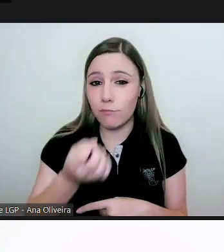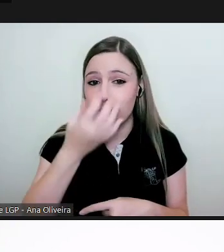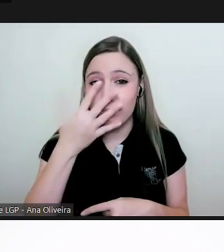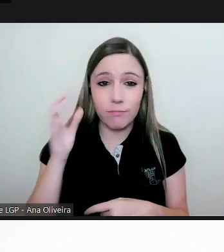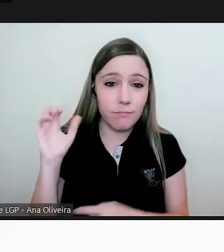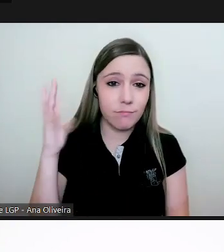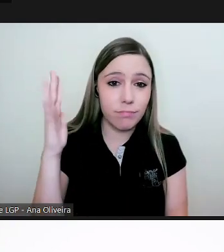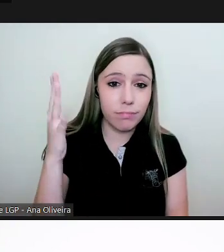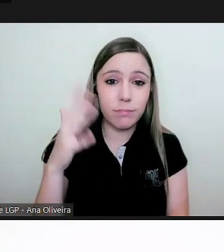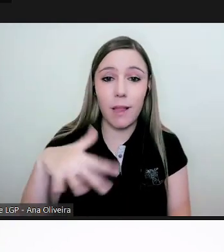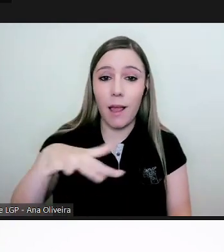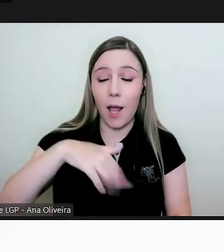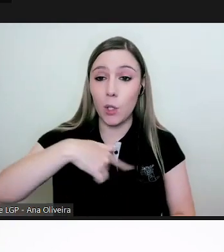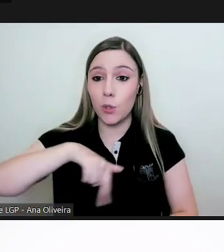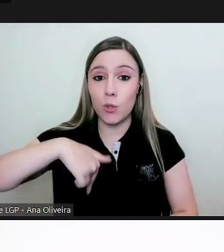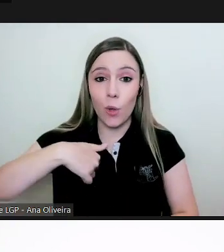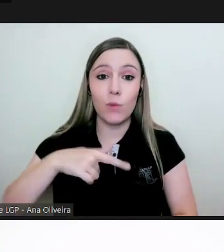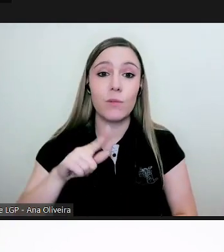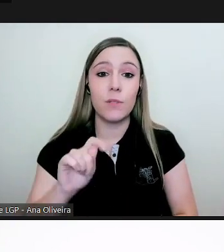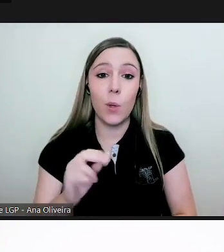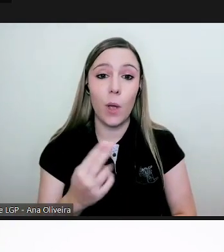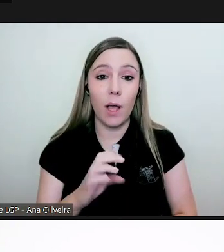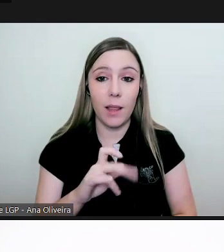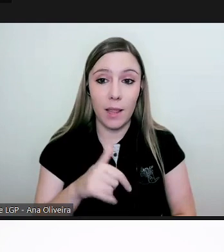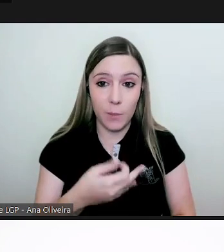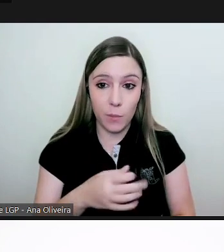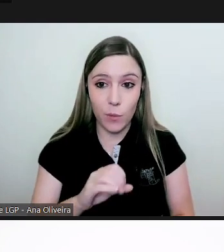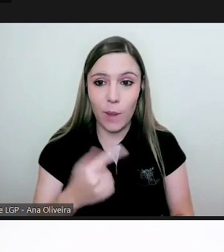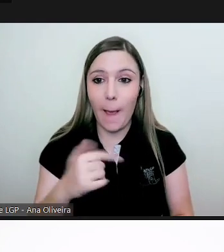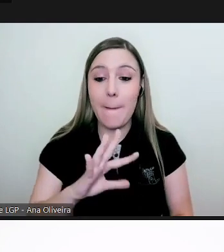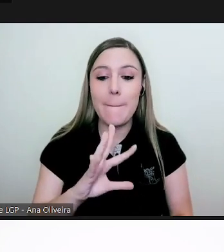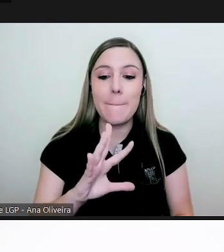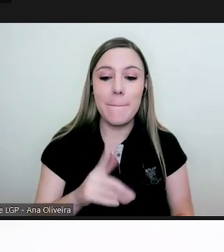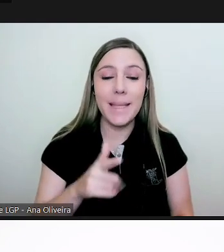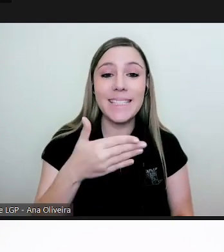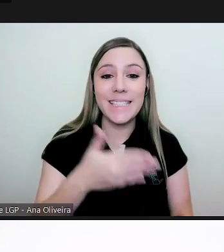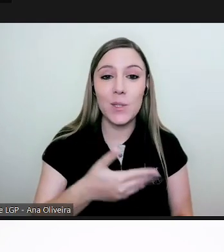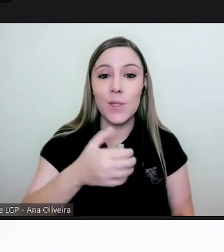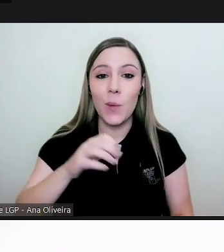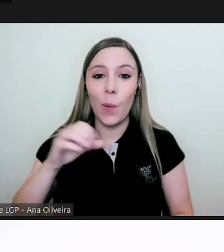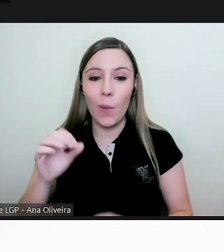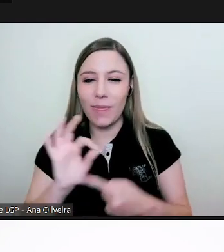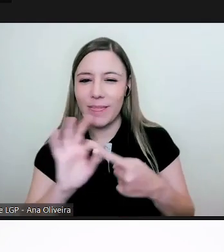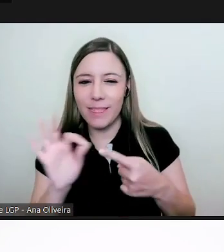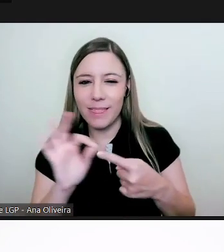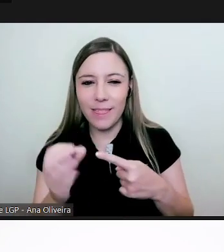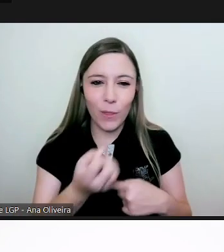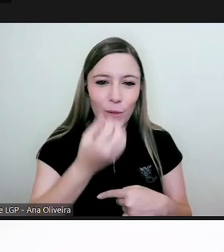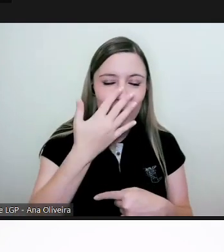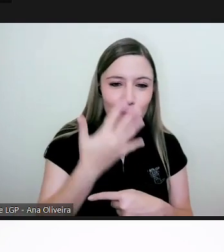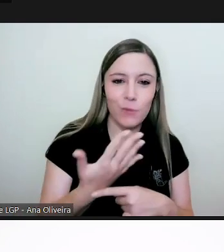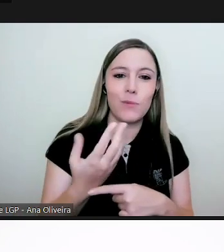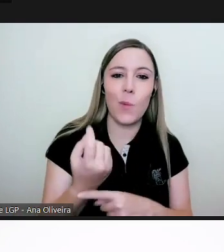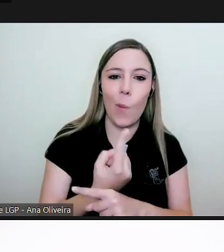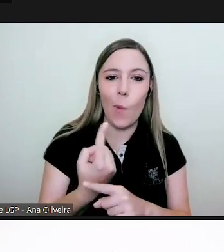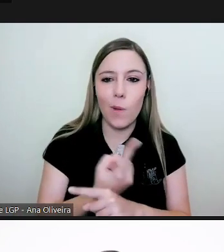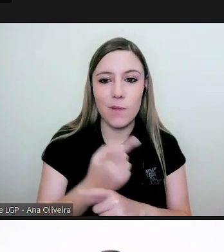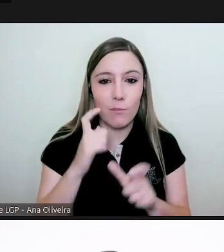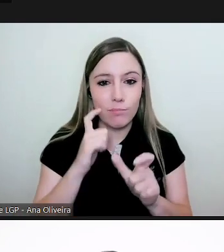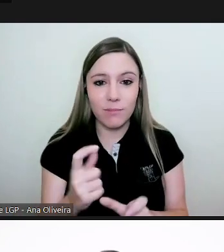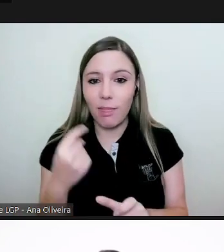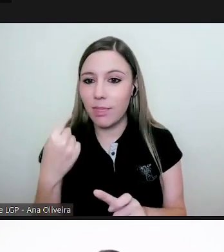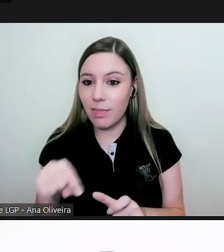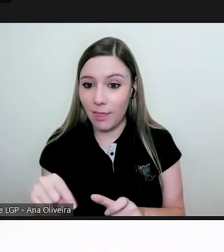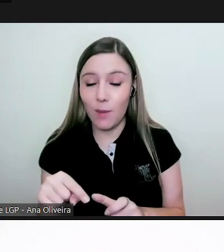nossas propriedades e no eucaliptal. Mais, temos 1150 espécies de fauna e de flora mapeadas,